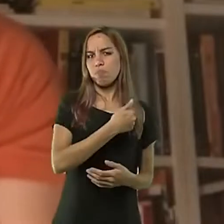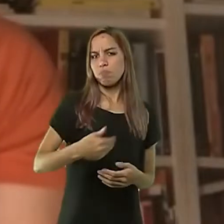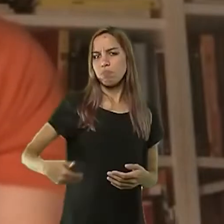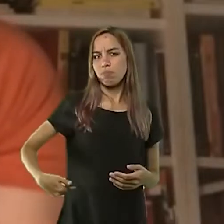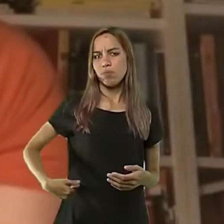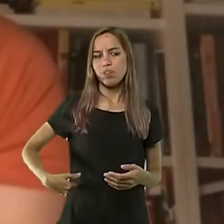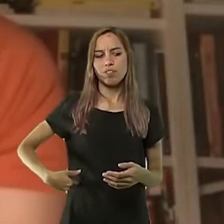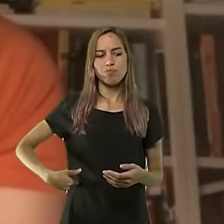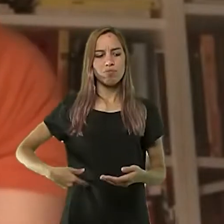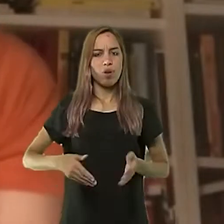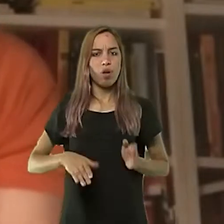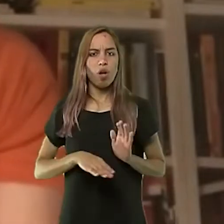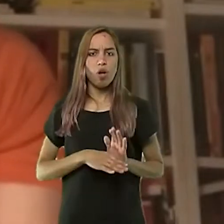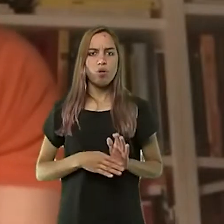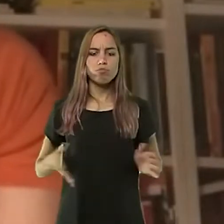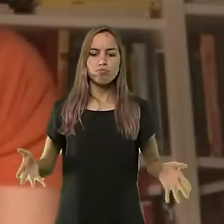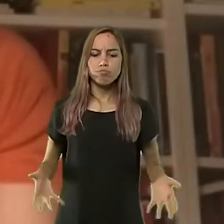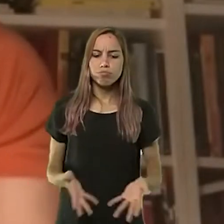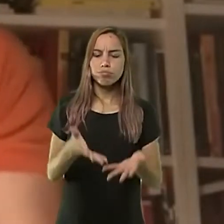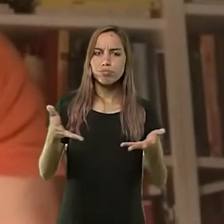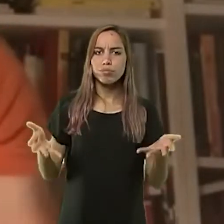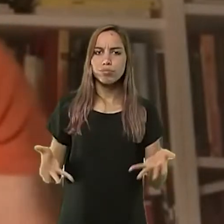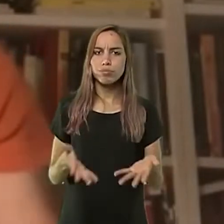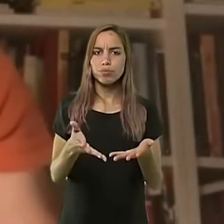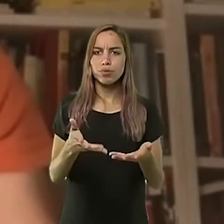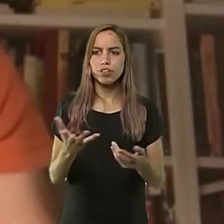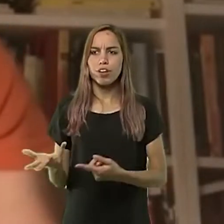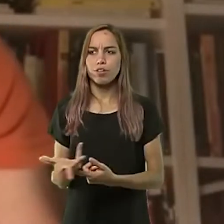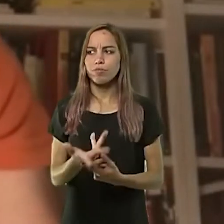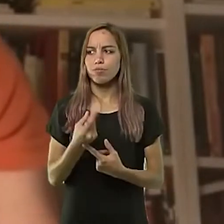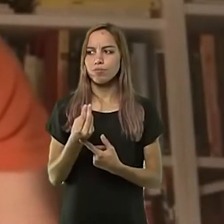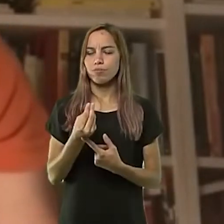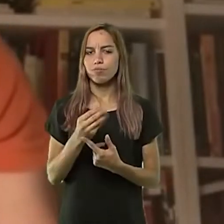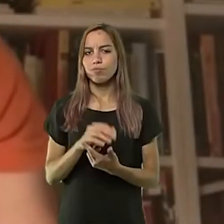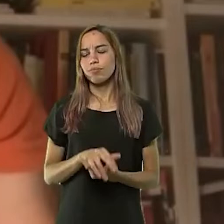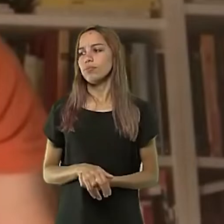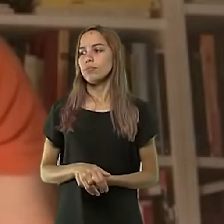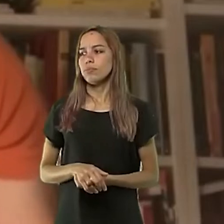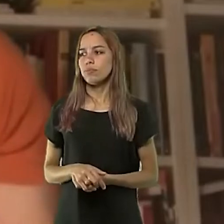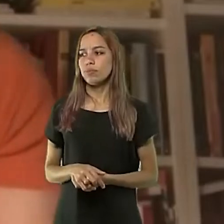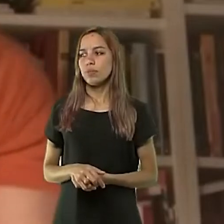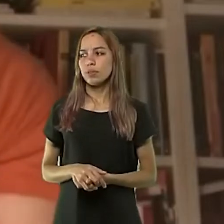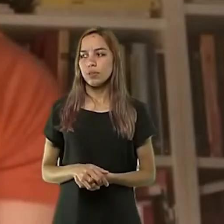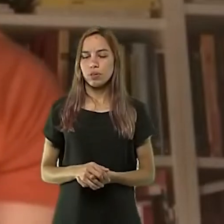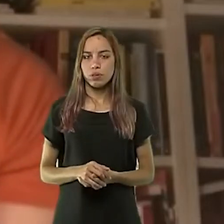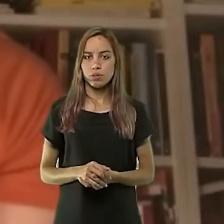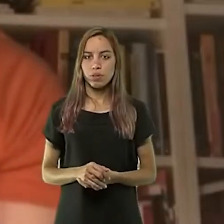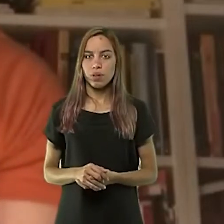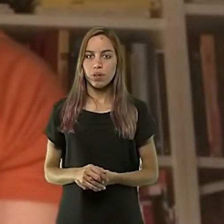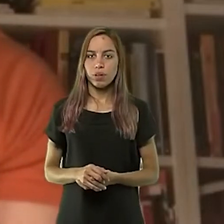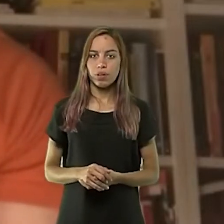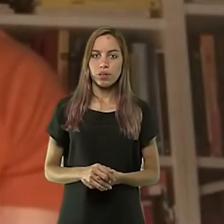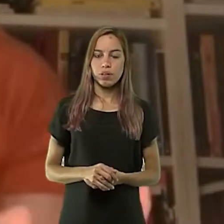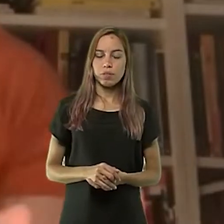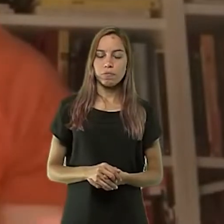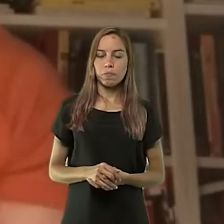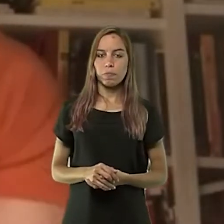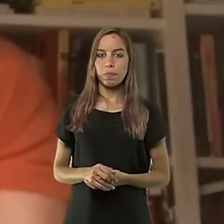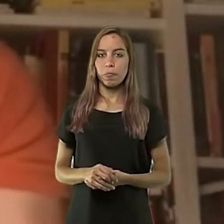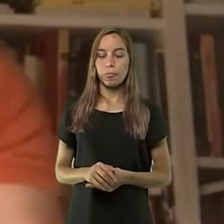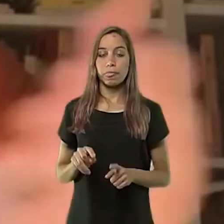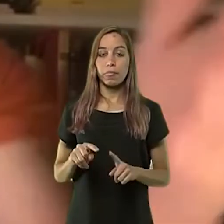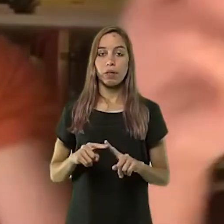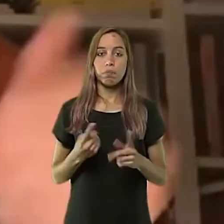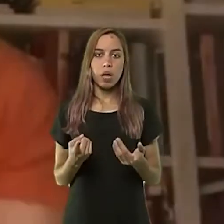não investir minimamente o que seria expectável na cultura, mas quando há um